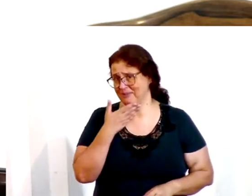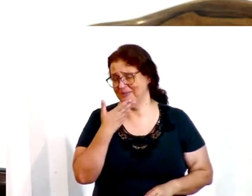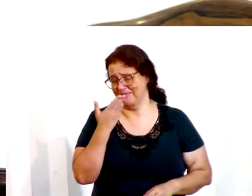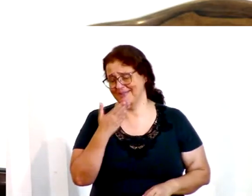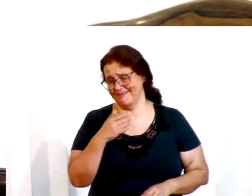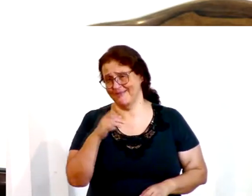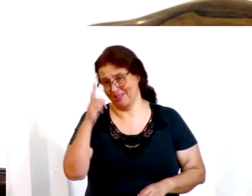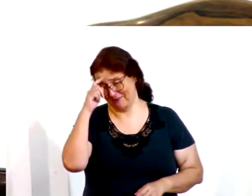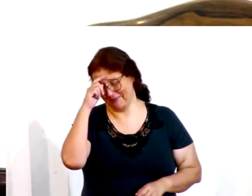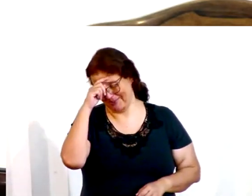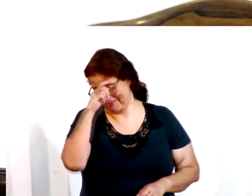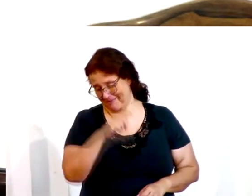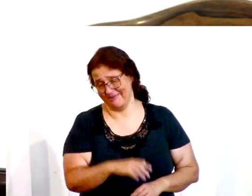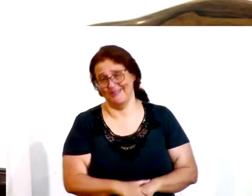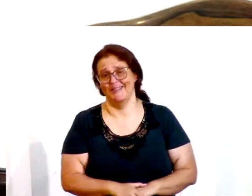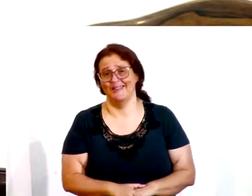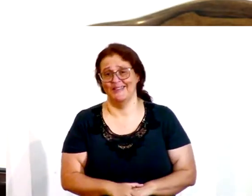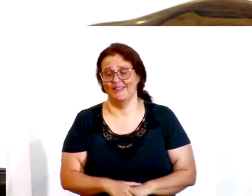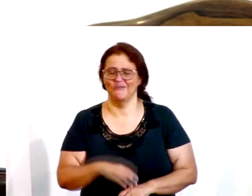difícil.